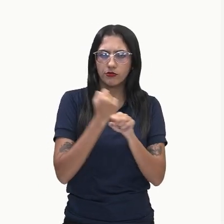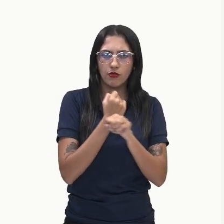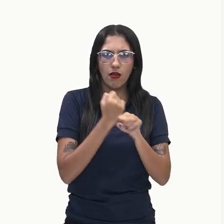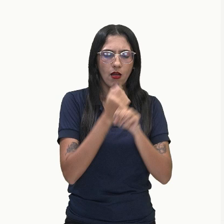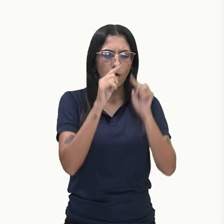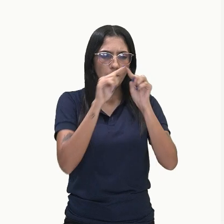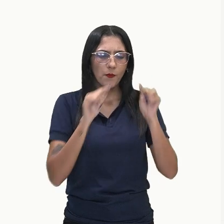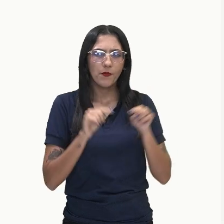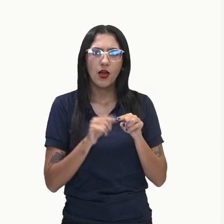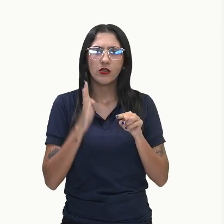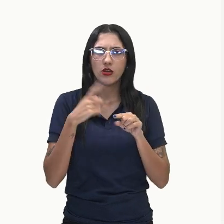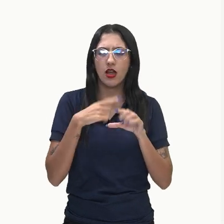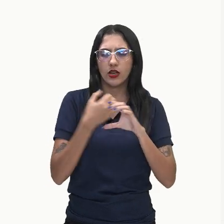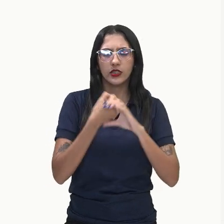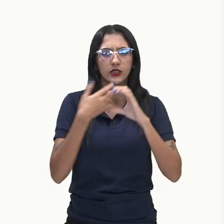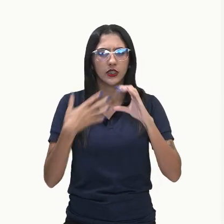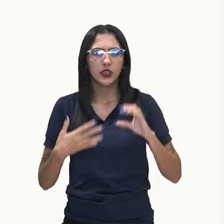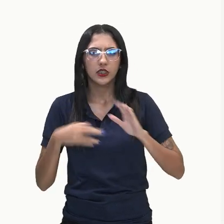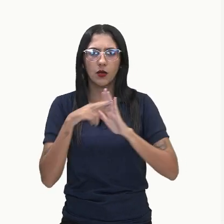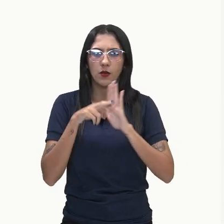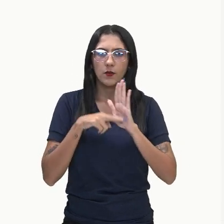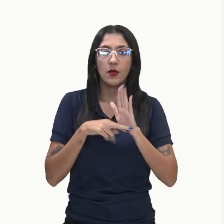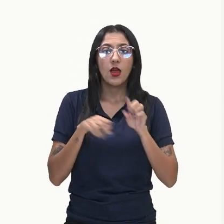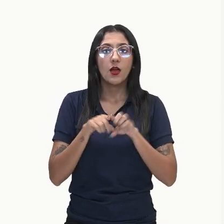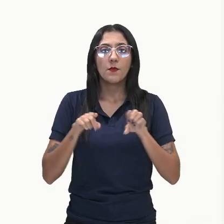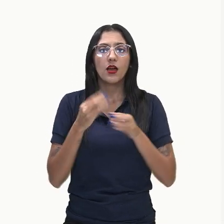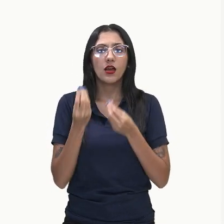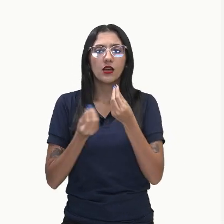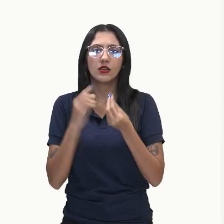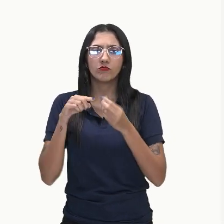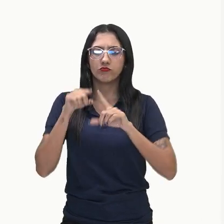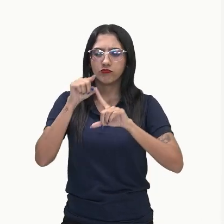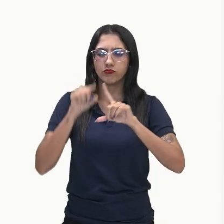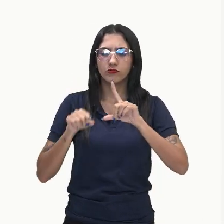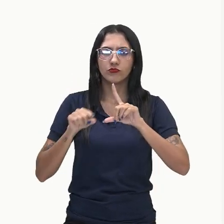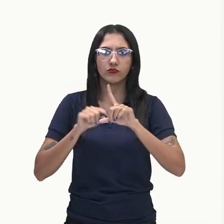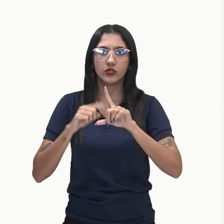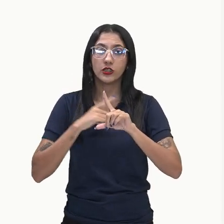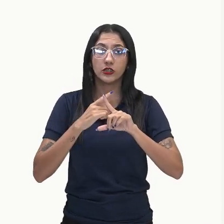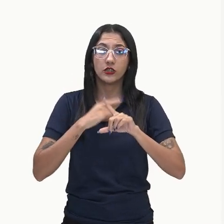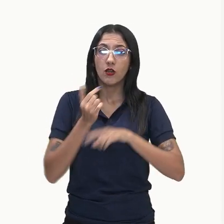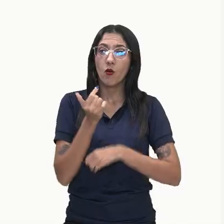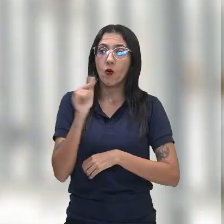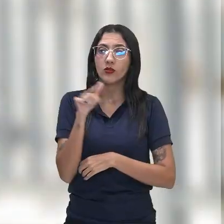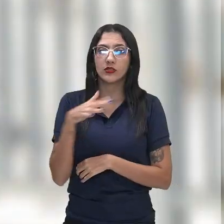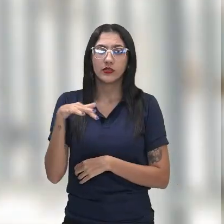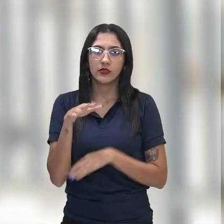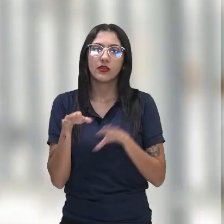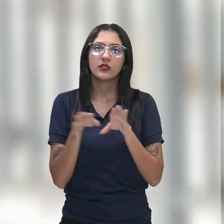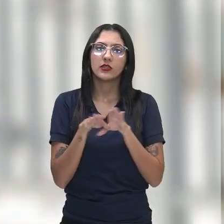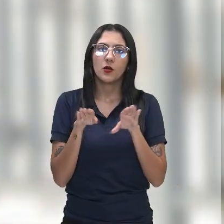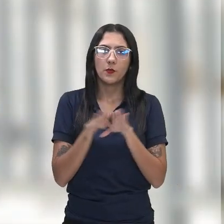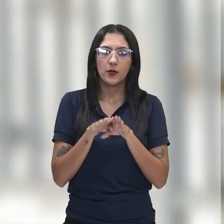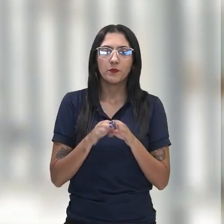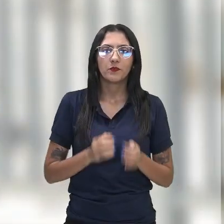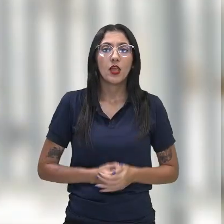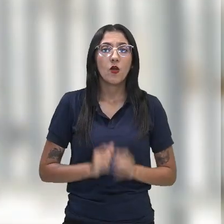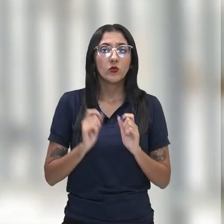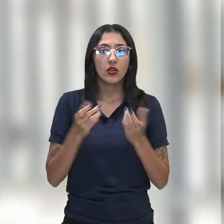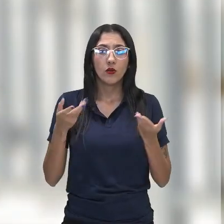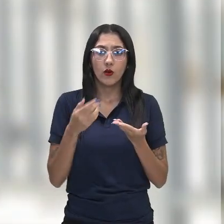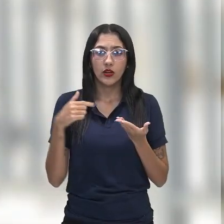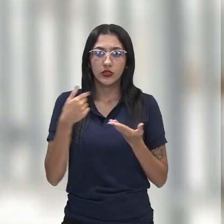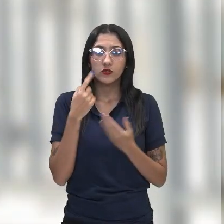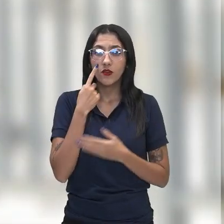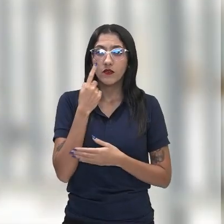definição, classificação, mas ali a parte dos triângulos também está aplicada em outras áreas de conhecimento. E o que é que nós vamos ver agora?